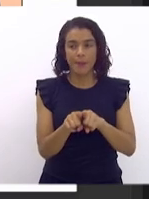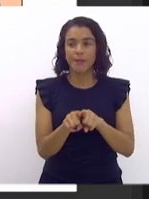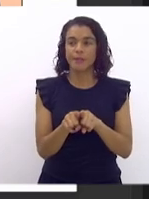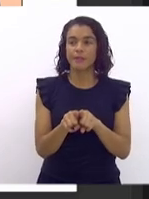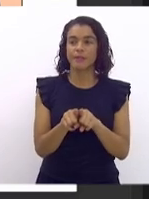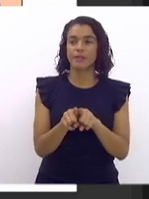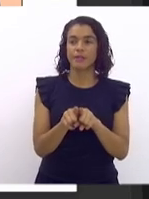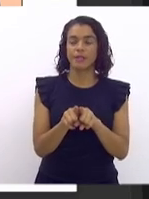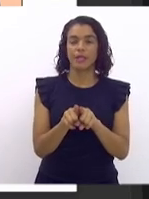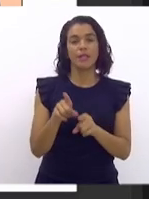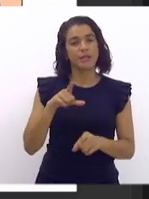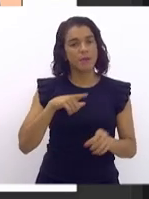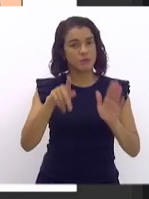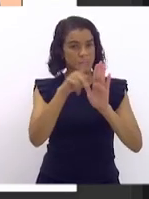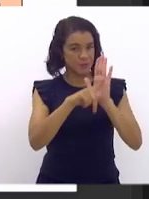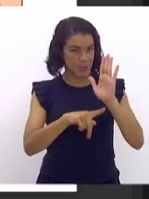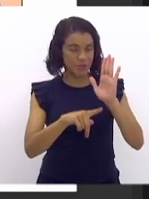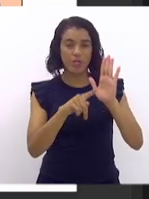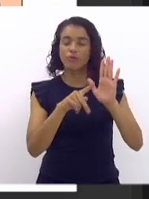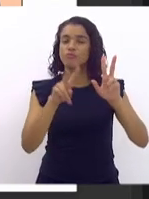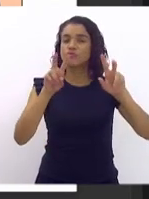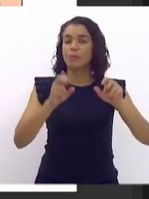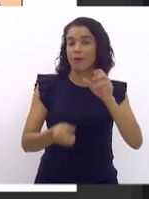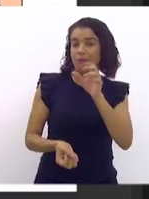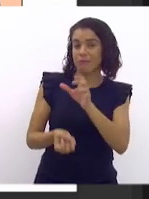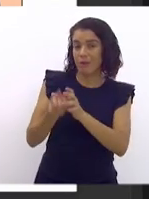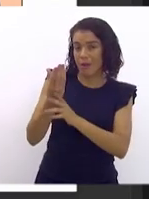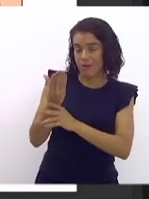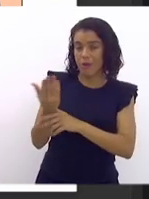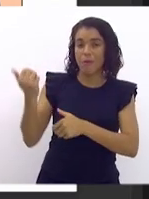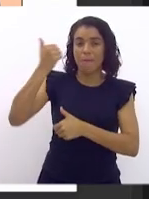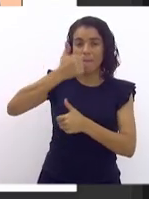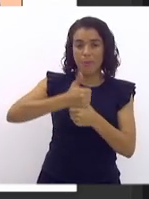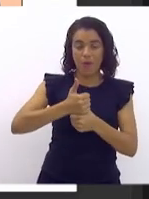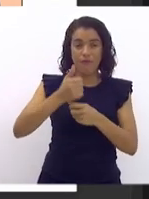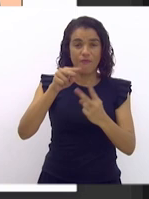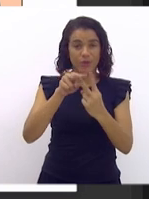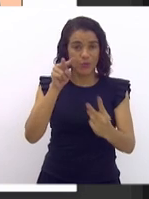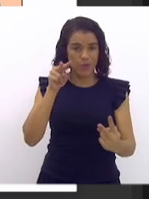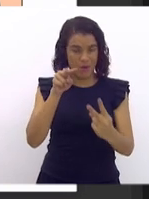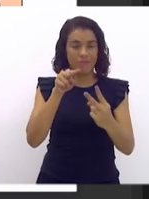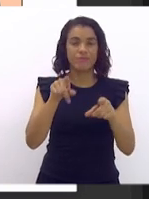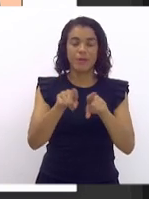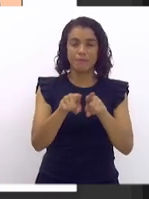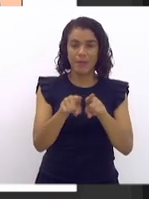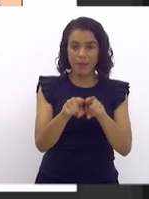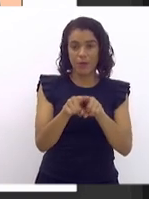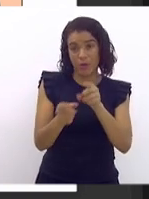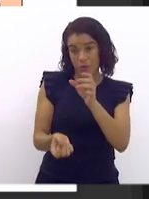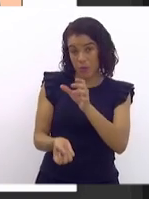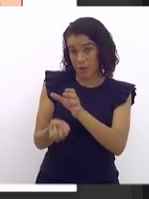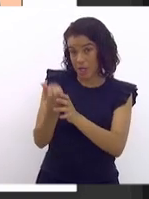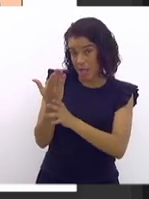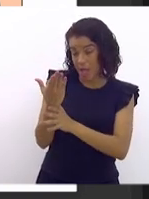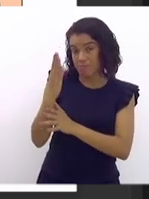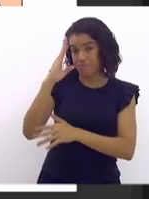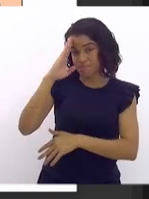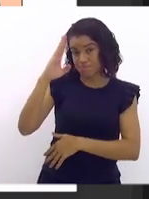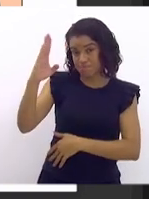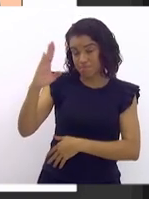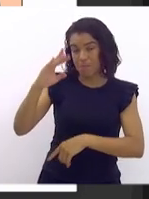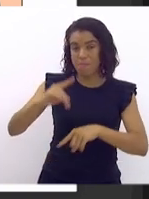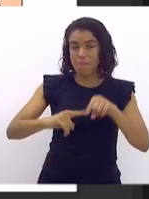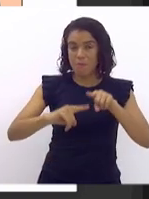nós temos aí um projeto de criação de um repositório virtual do Observatório. Quando estiver criado, vai ser um dos principais produtos